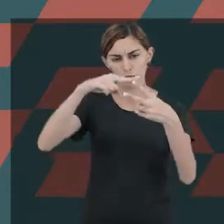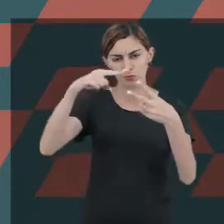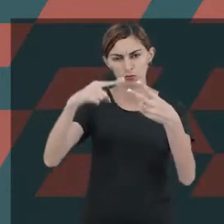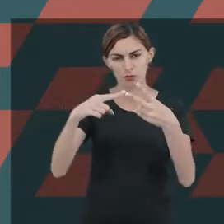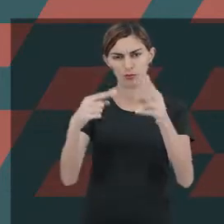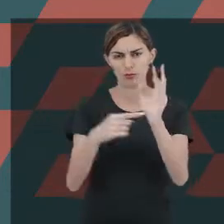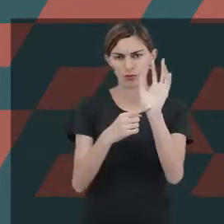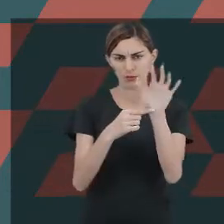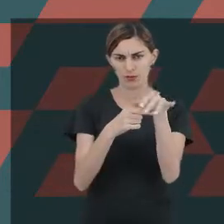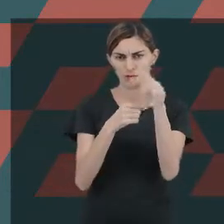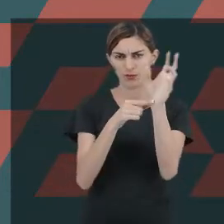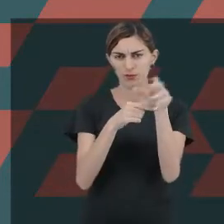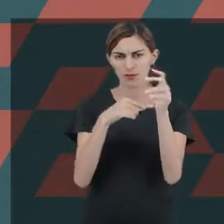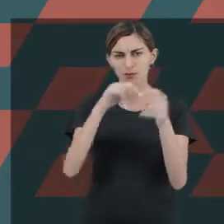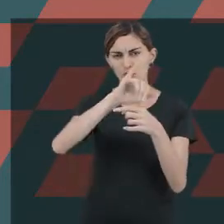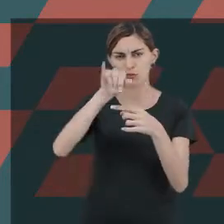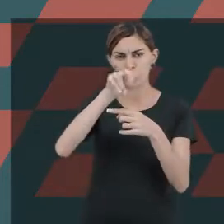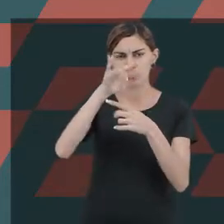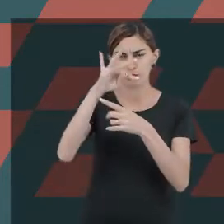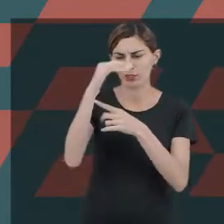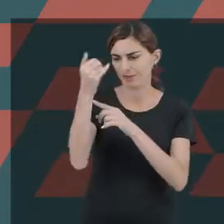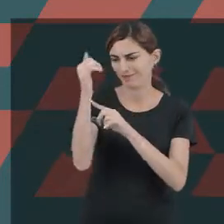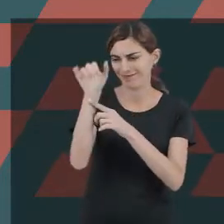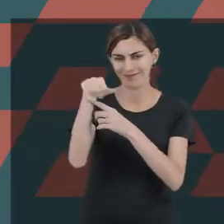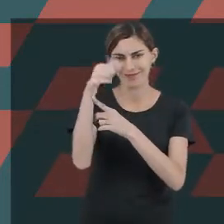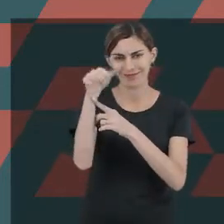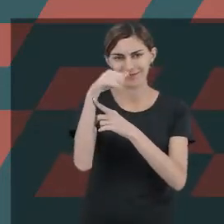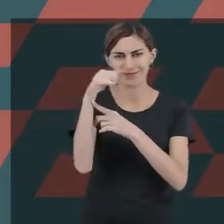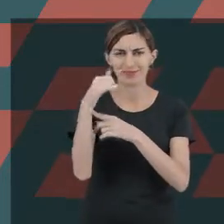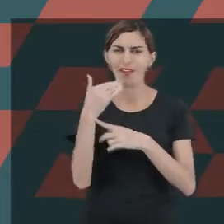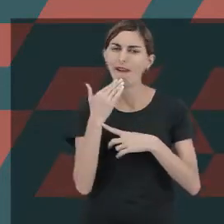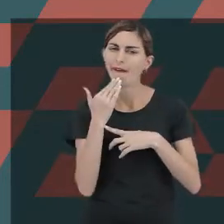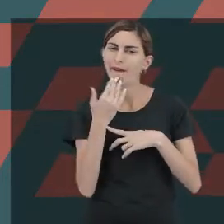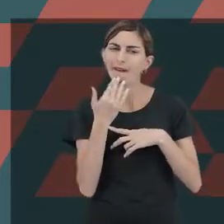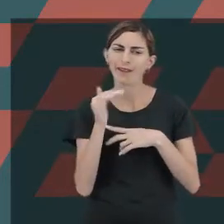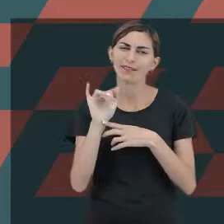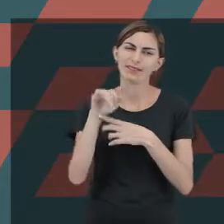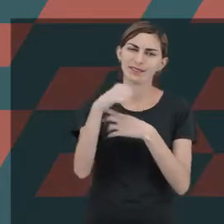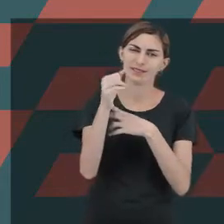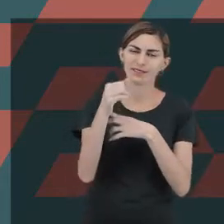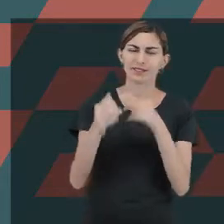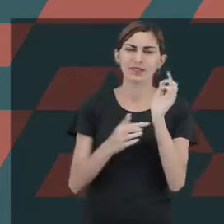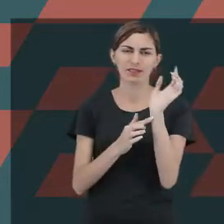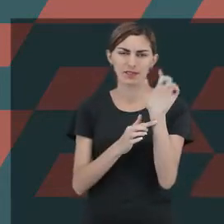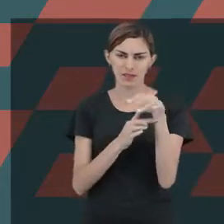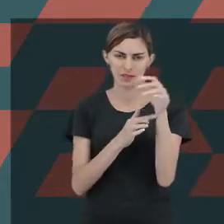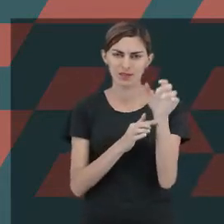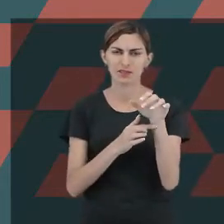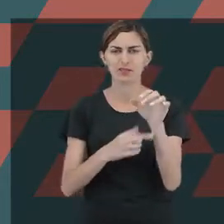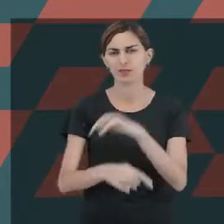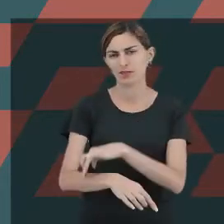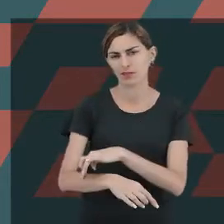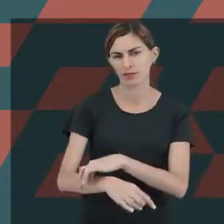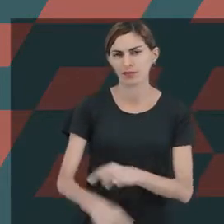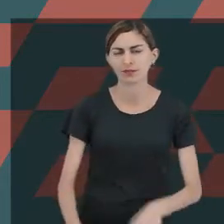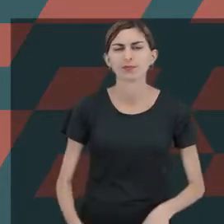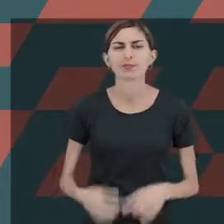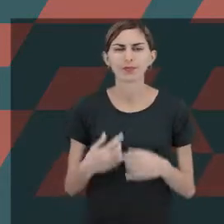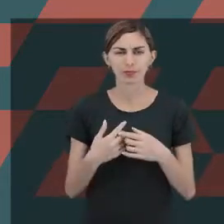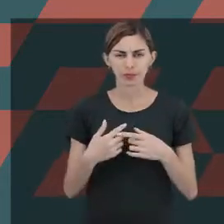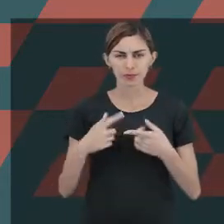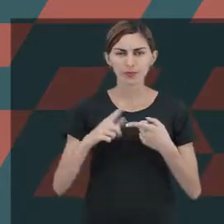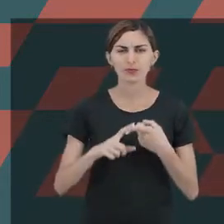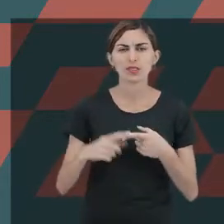dois segmentos corpóreos diferentes. Então, por exemplo, se eu tenho um pé torto, mas mesmo que seja bilateral, é só naquela região, então isso não é artrogripose. A artrogripose